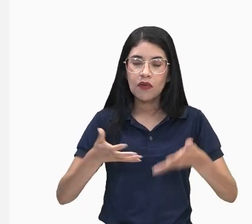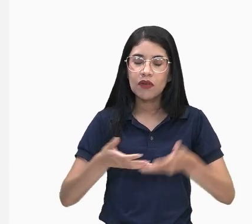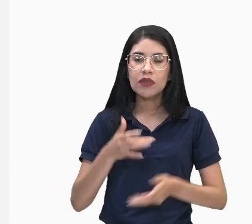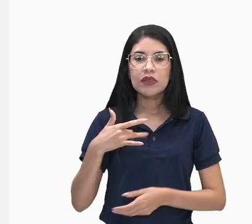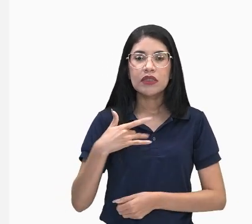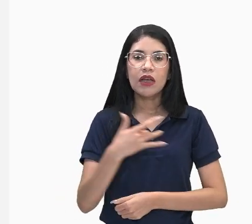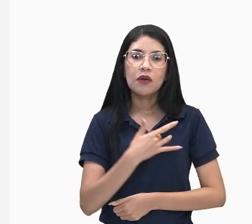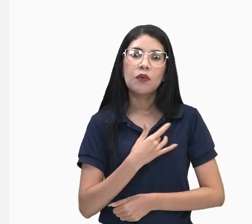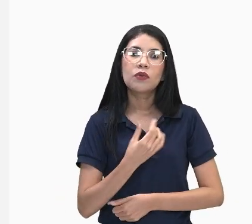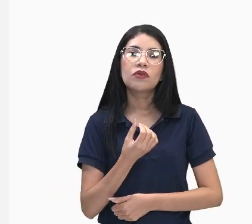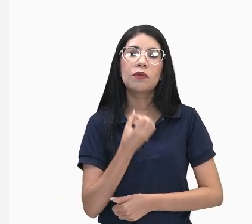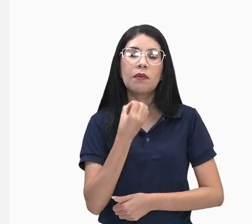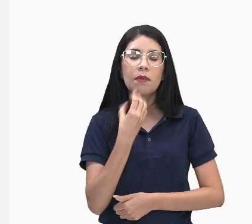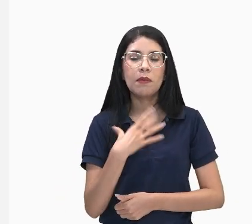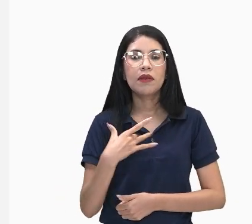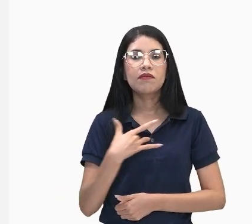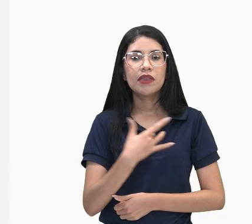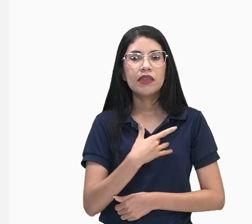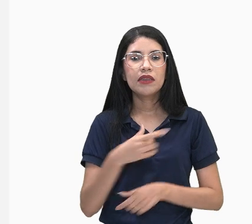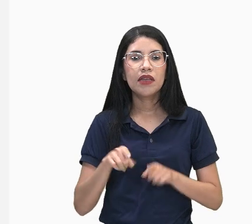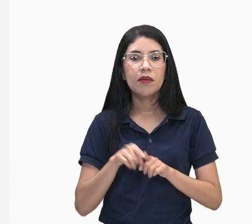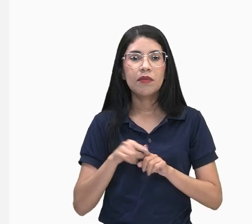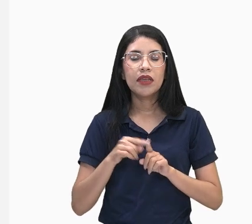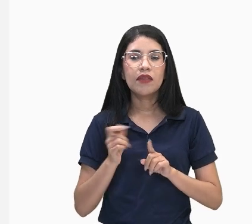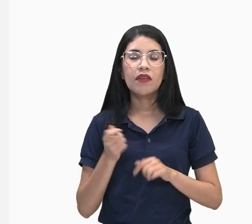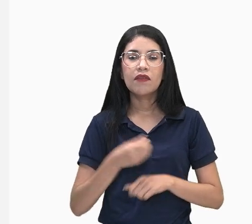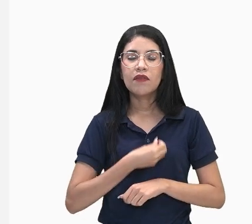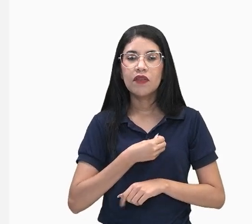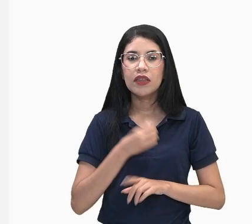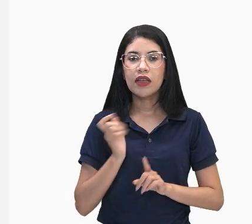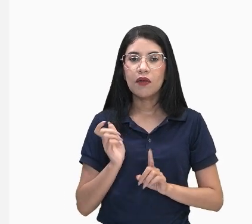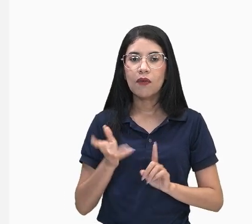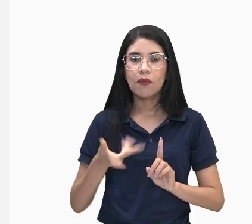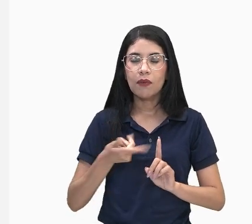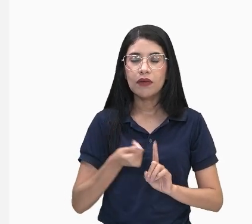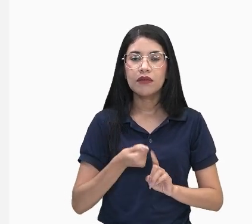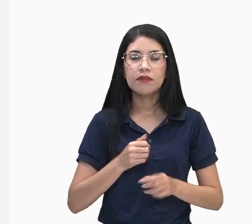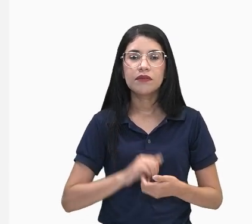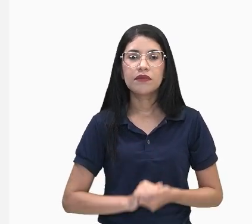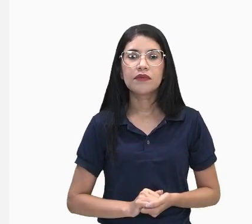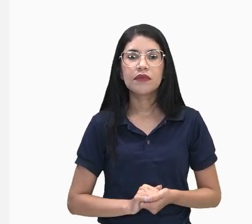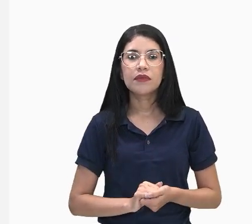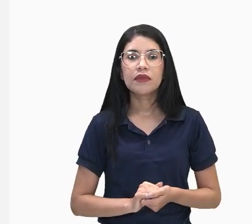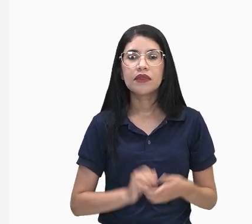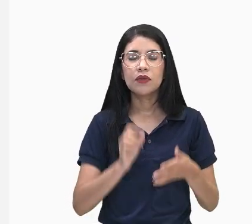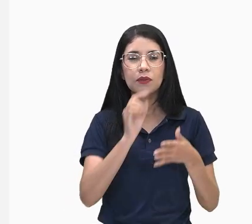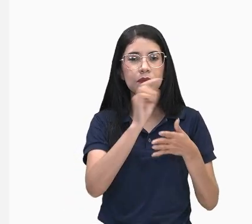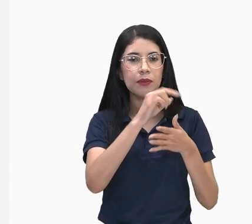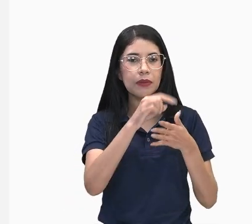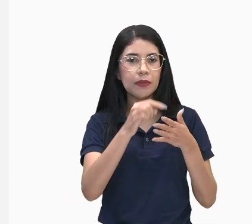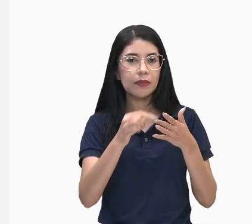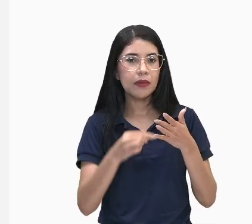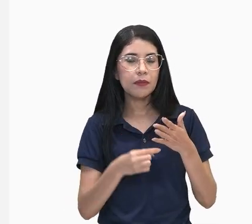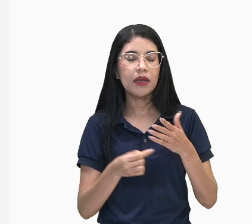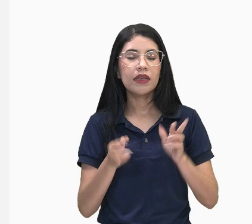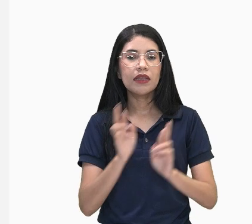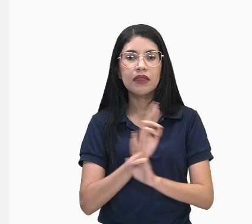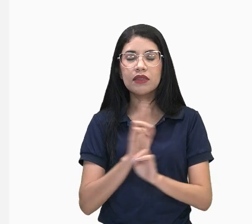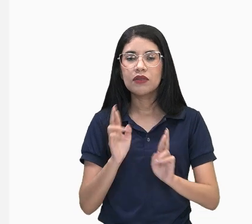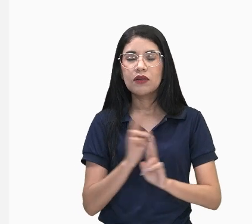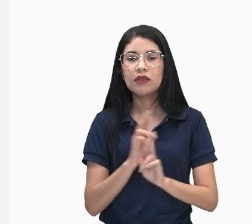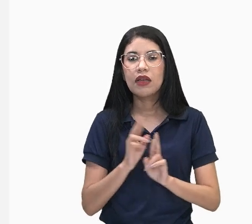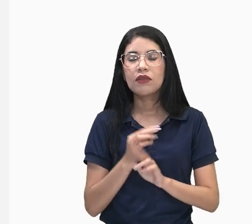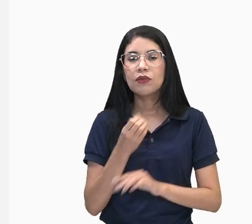saúde, bem-estar e qualidade de vida. E aí, vamos conhecer um pouco dos benefícios relacionados a